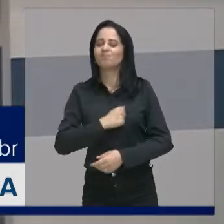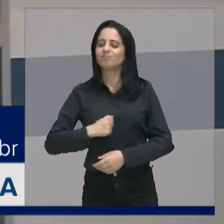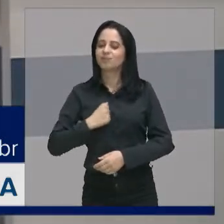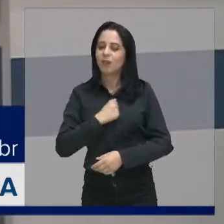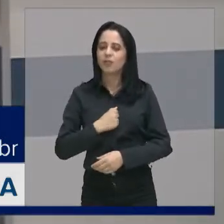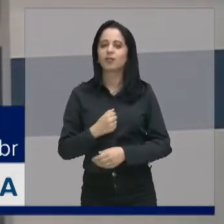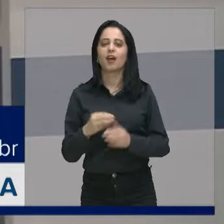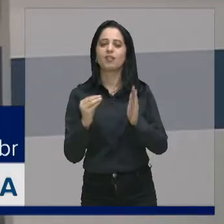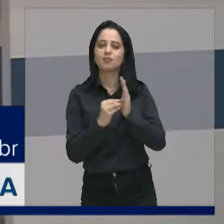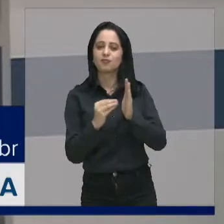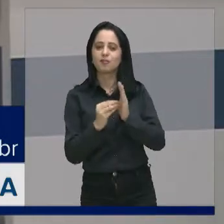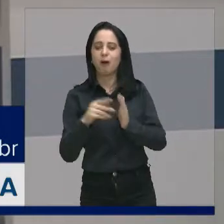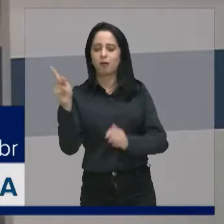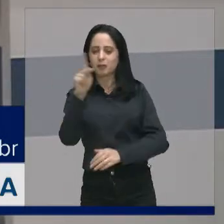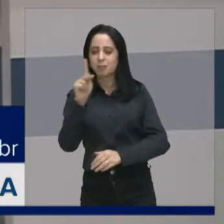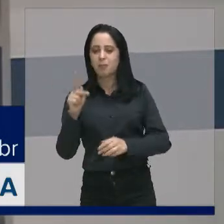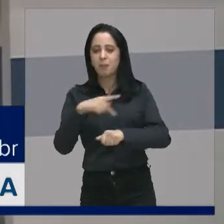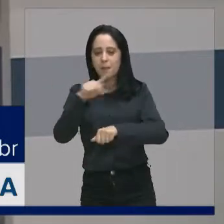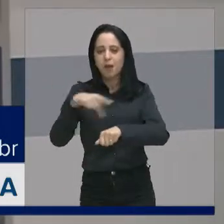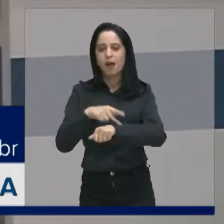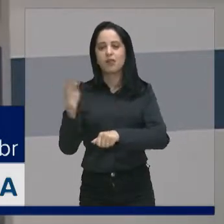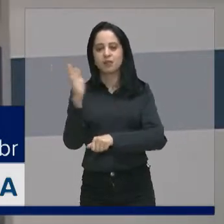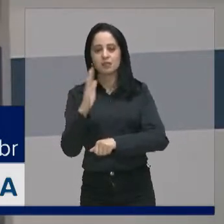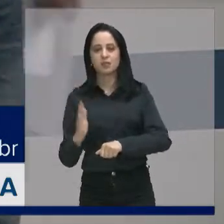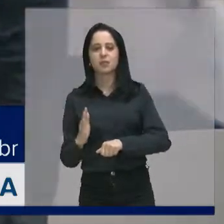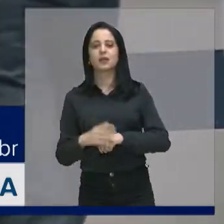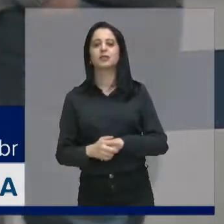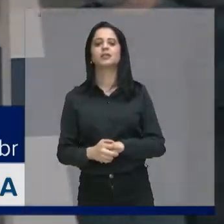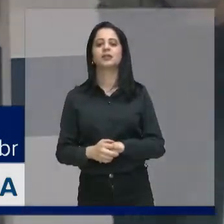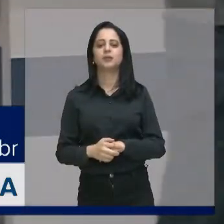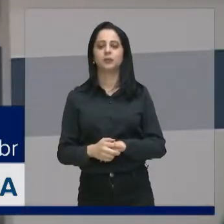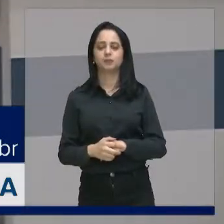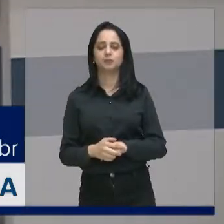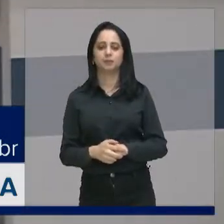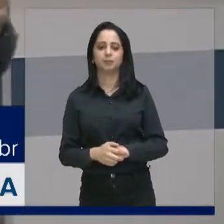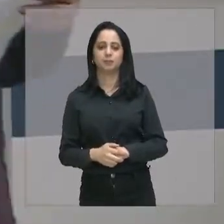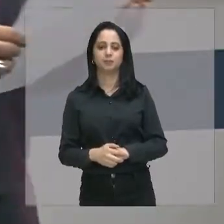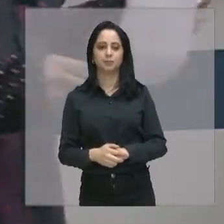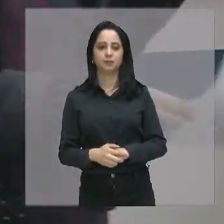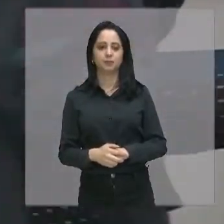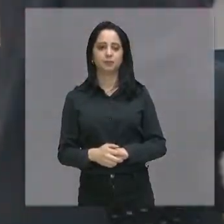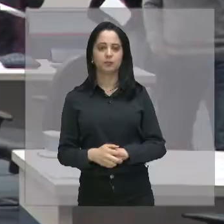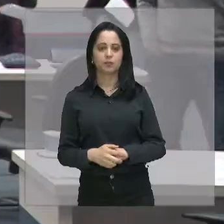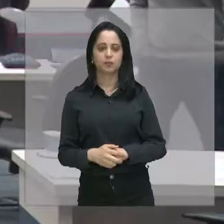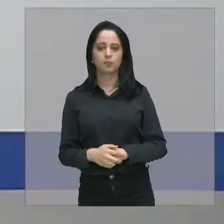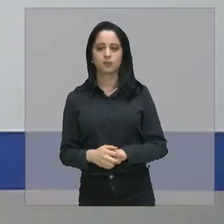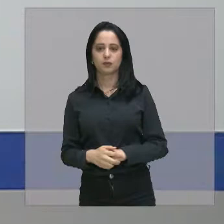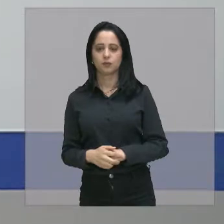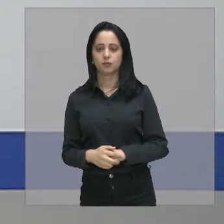tão precisa de investimento nessa área de tecnologia.